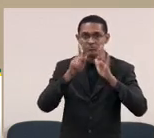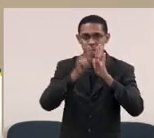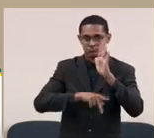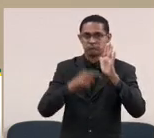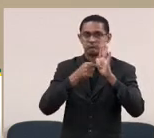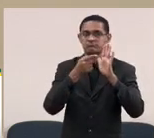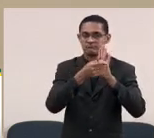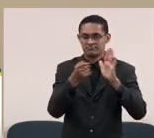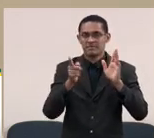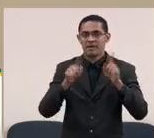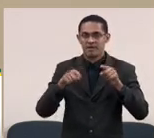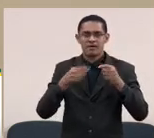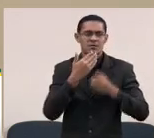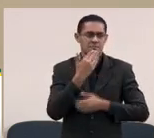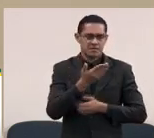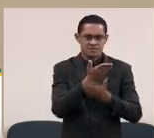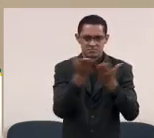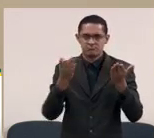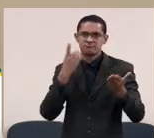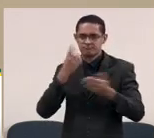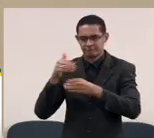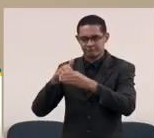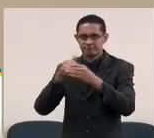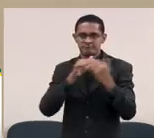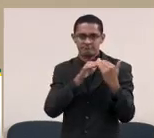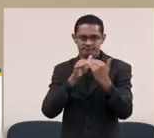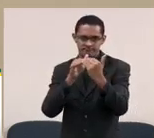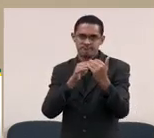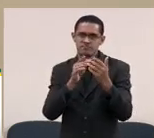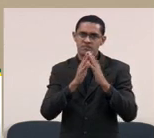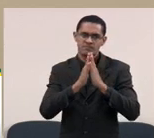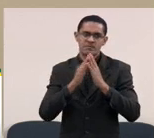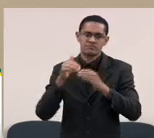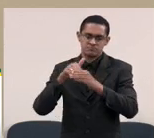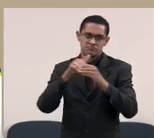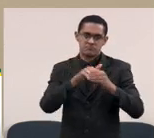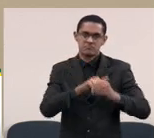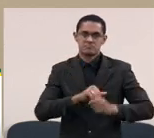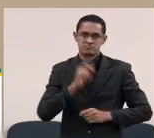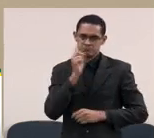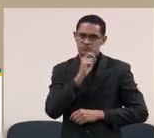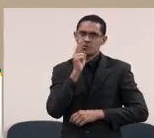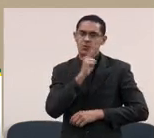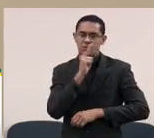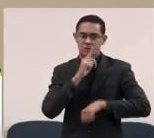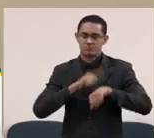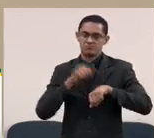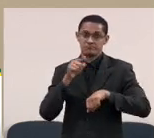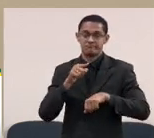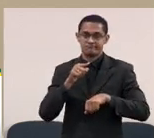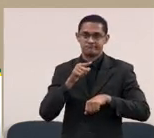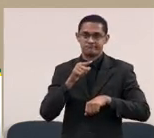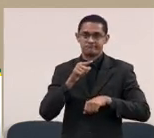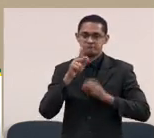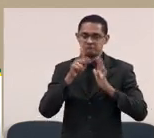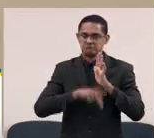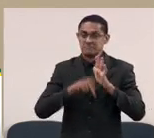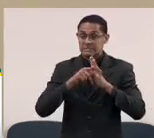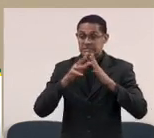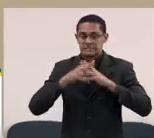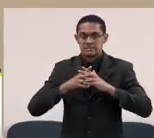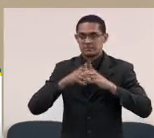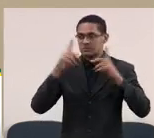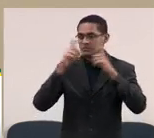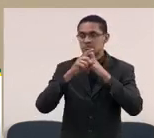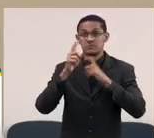Eu peço o apoio dos senhores deputados para que a gente consiga viabilizar isso. Não é uma coisa